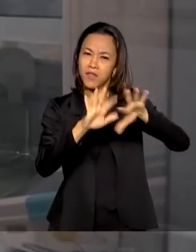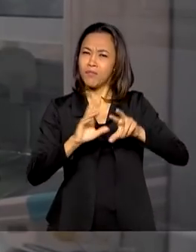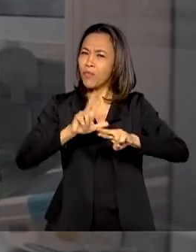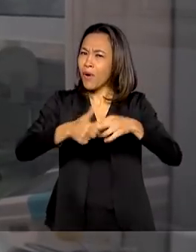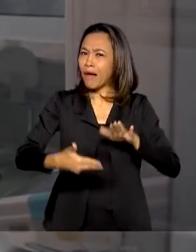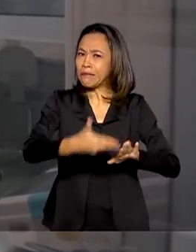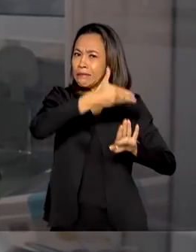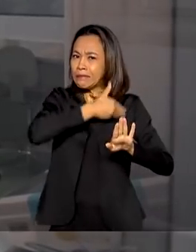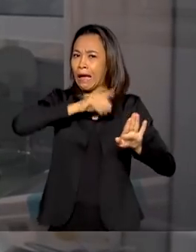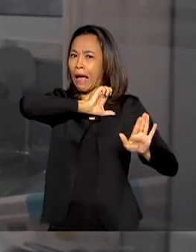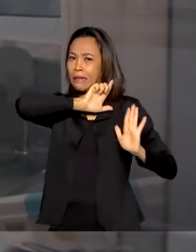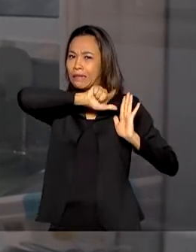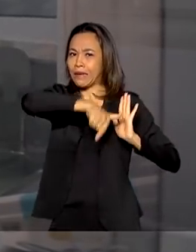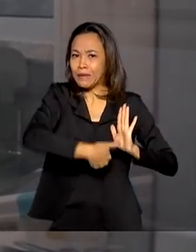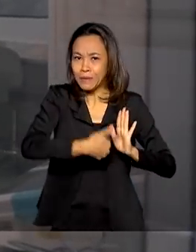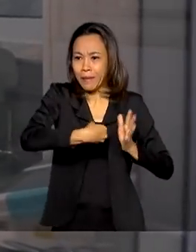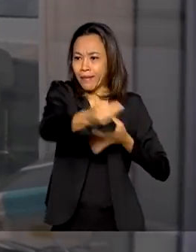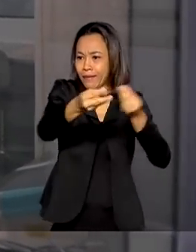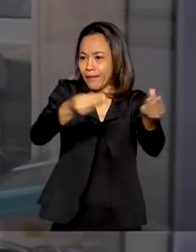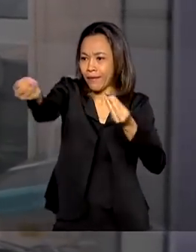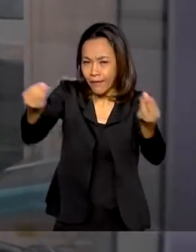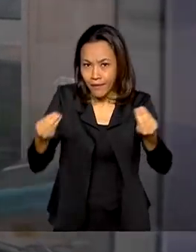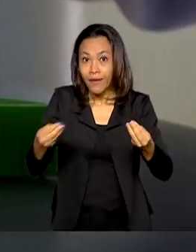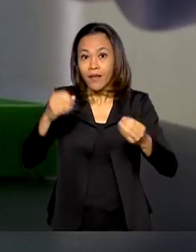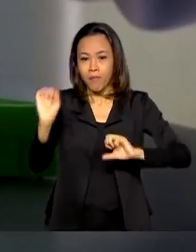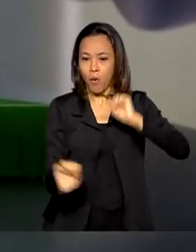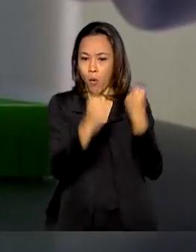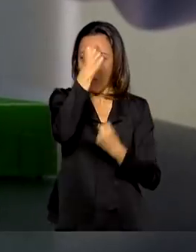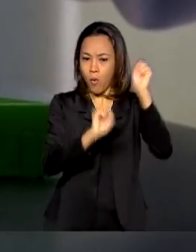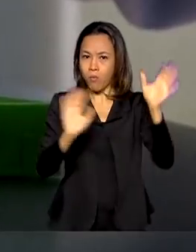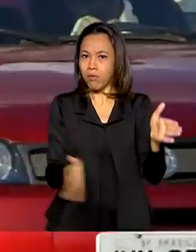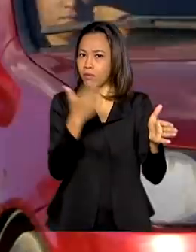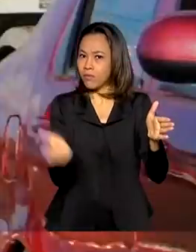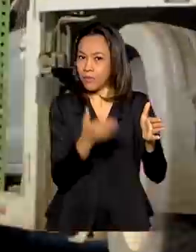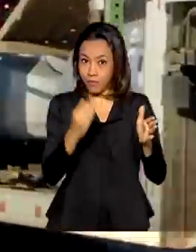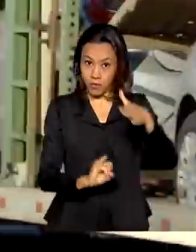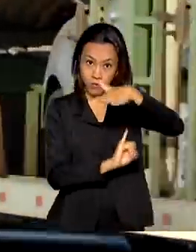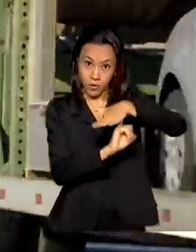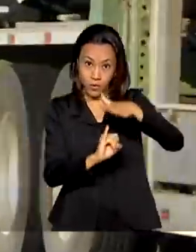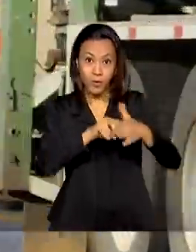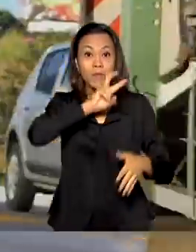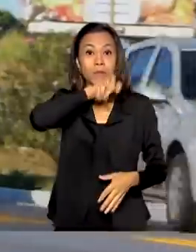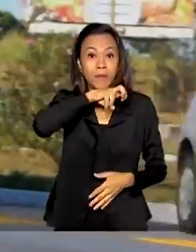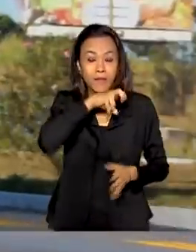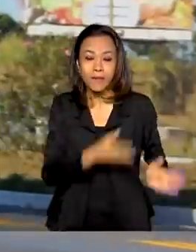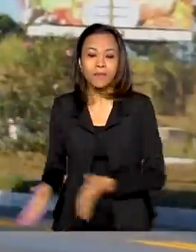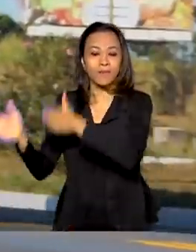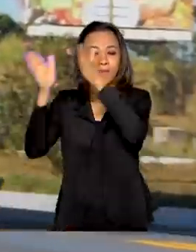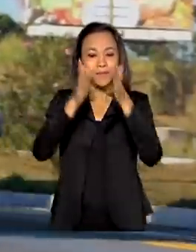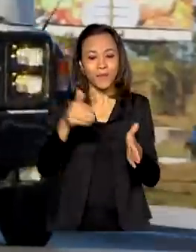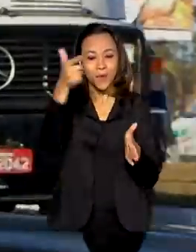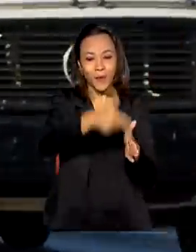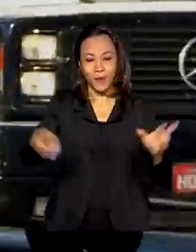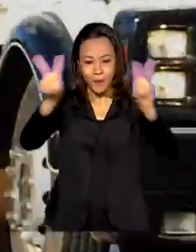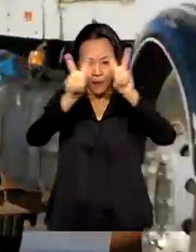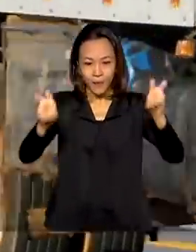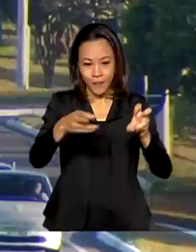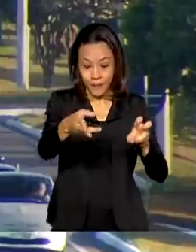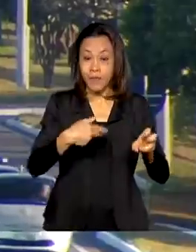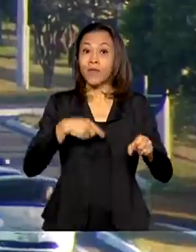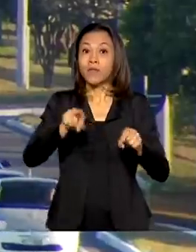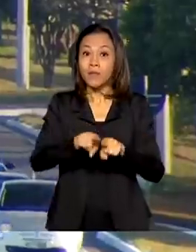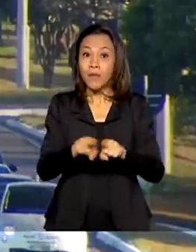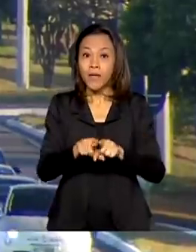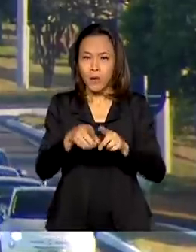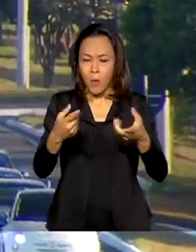de atraso na entrega de doses produzidas pelo Instituto Butantan. Investimento em rodovias. Programa de parcerias